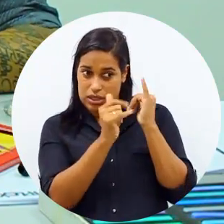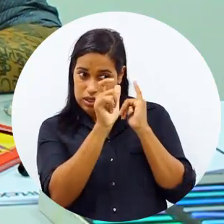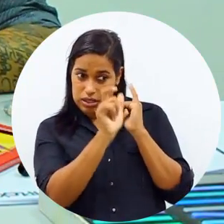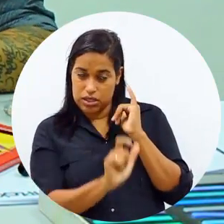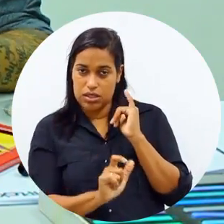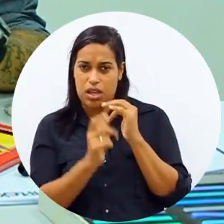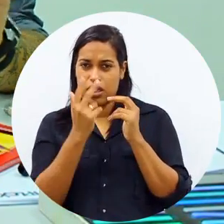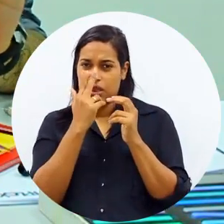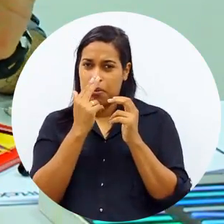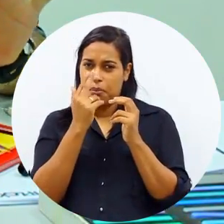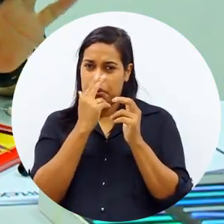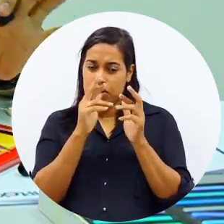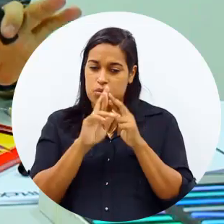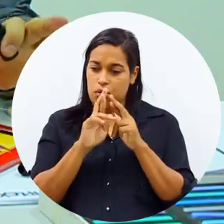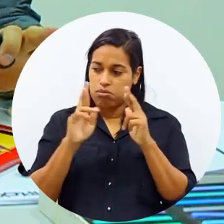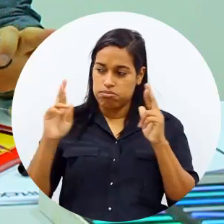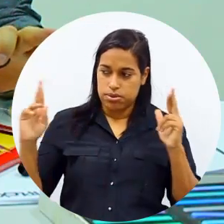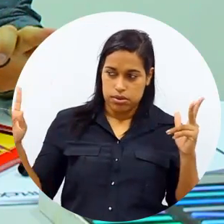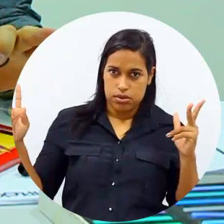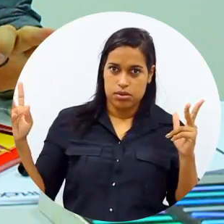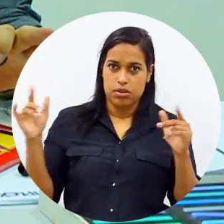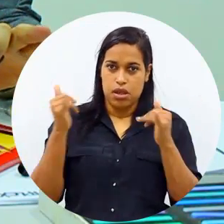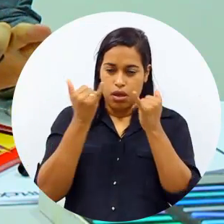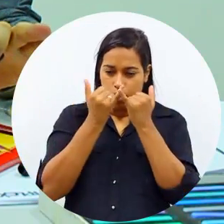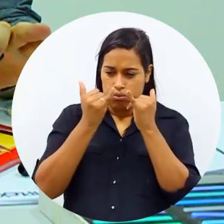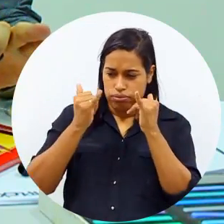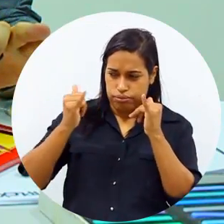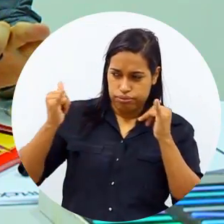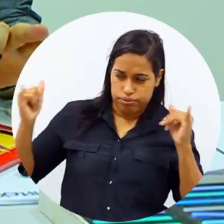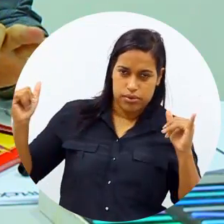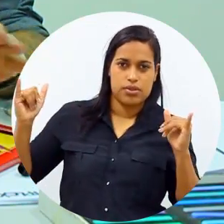idênticas colocadas na mesma distância